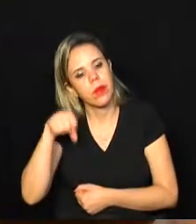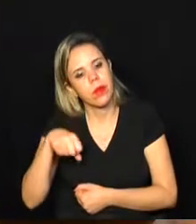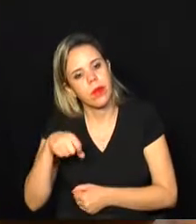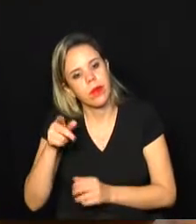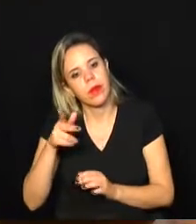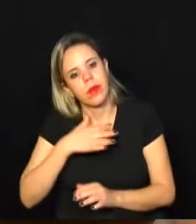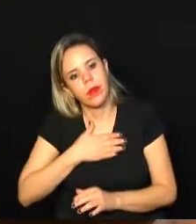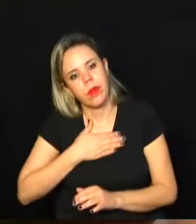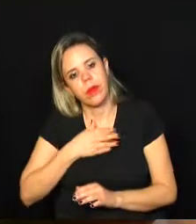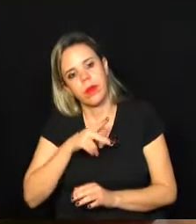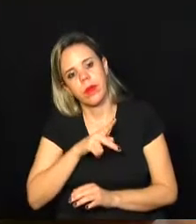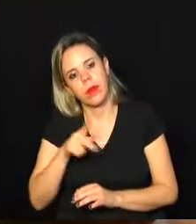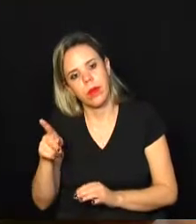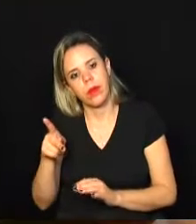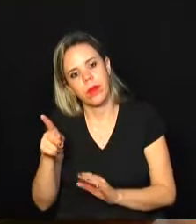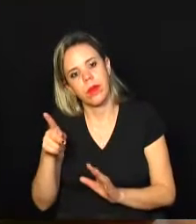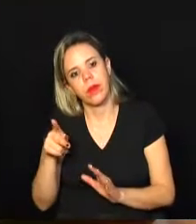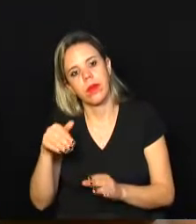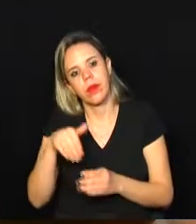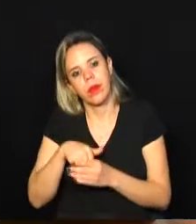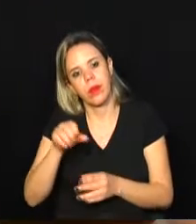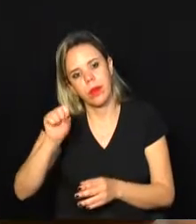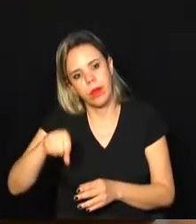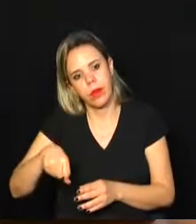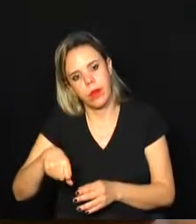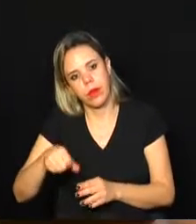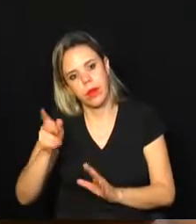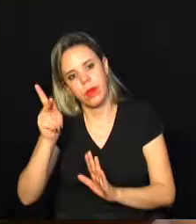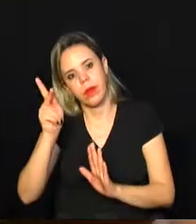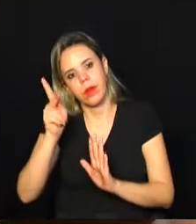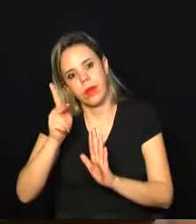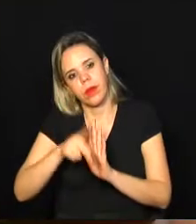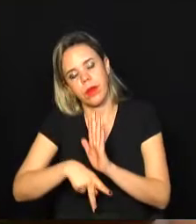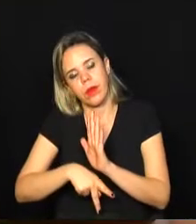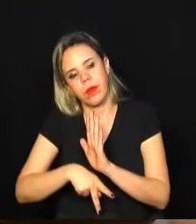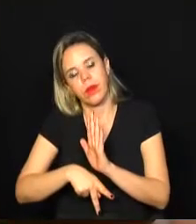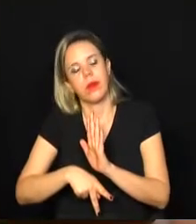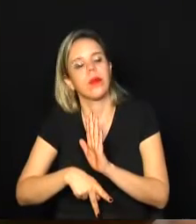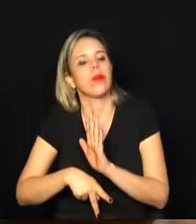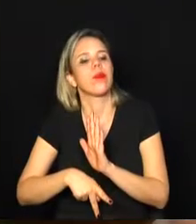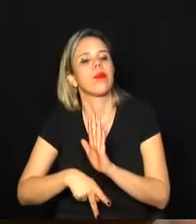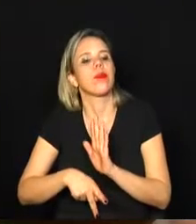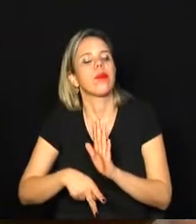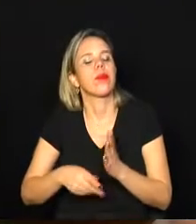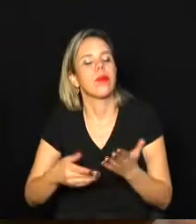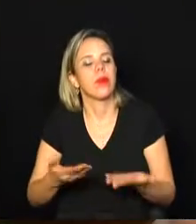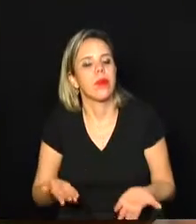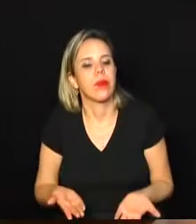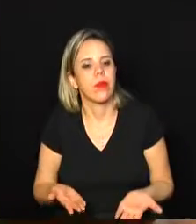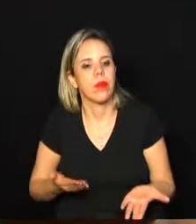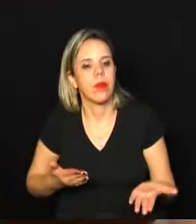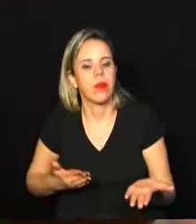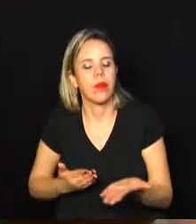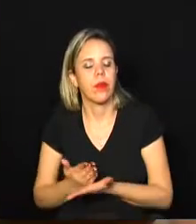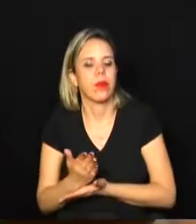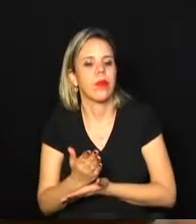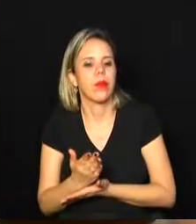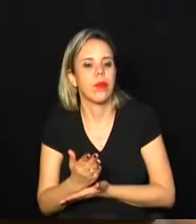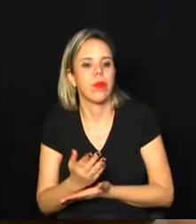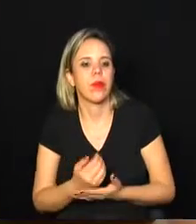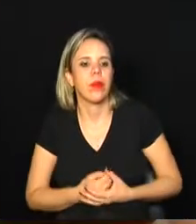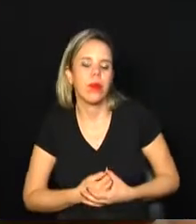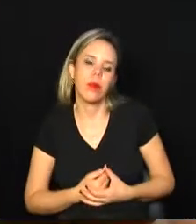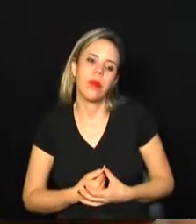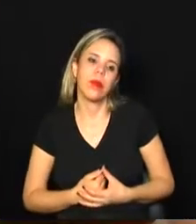e o presidente voto favorável também como membro da comissão e declaro projeto